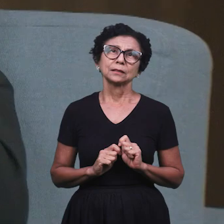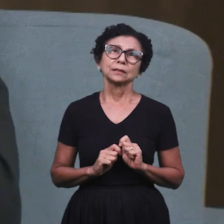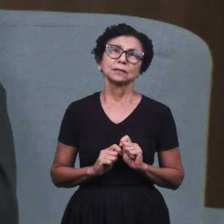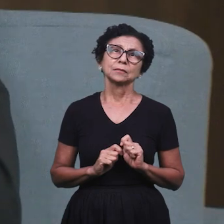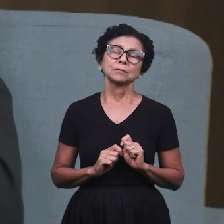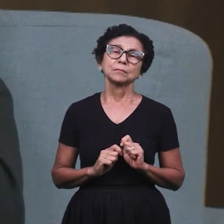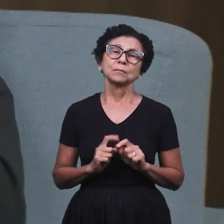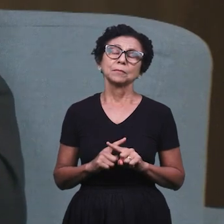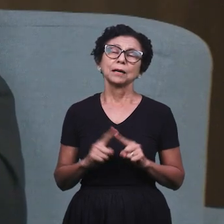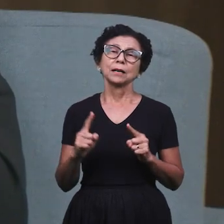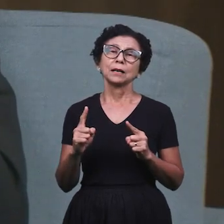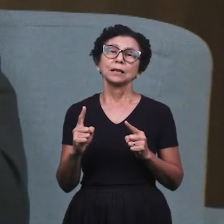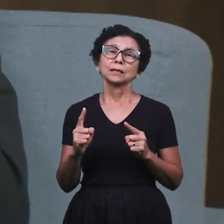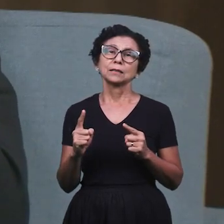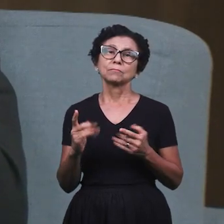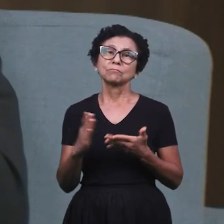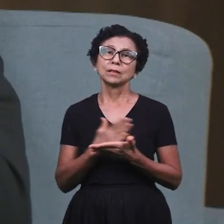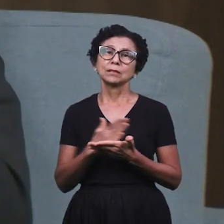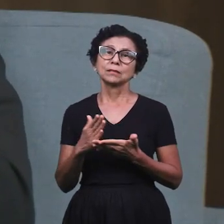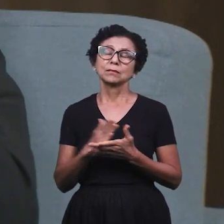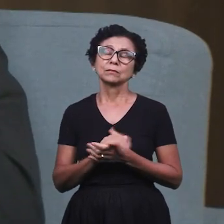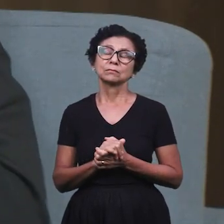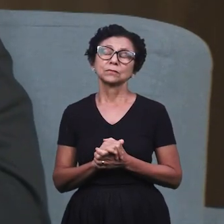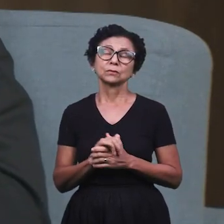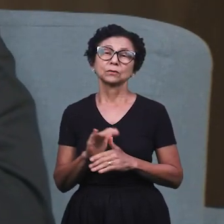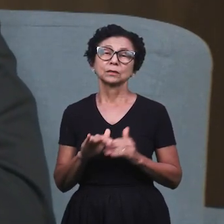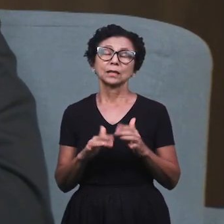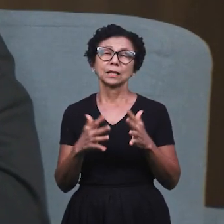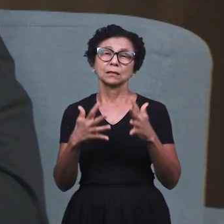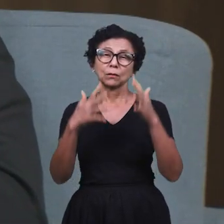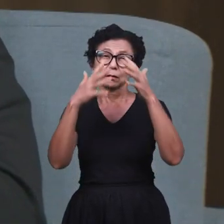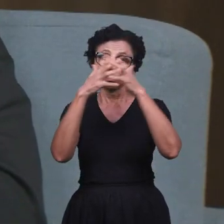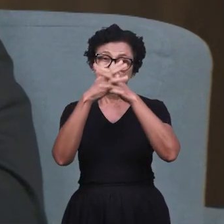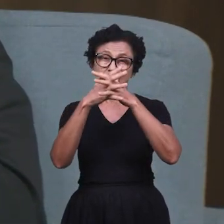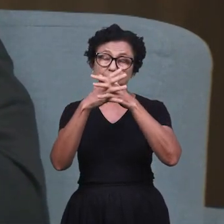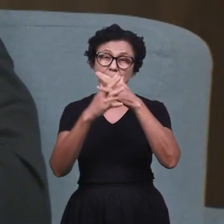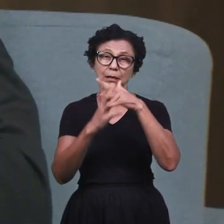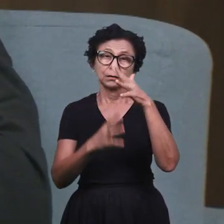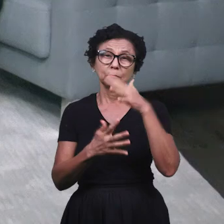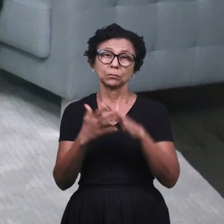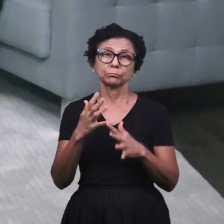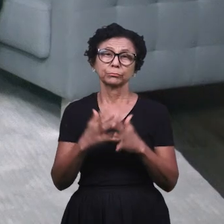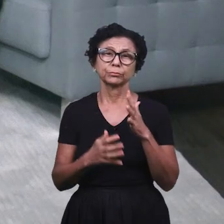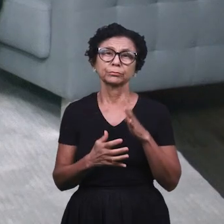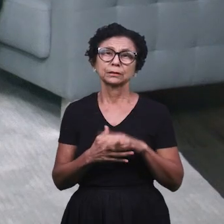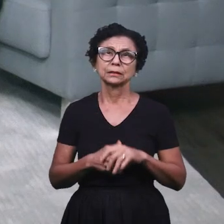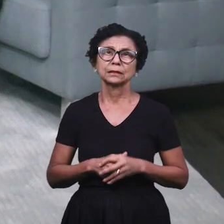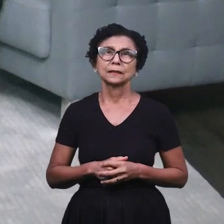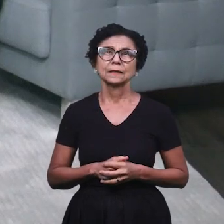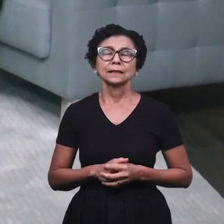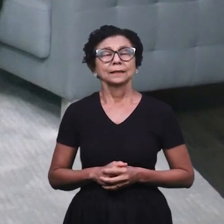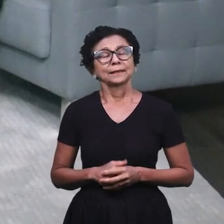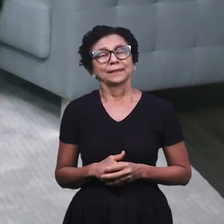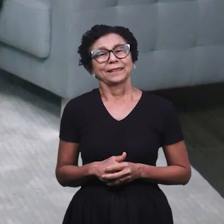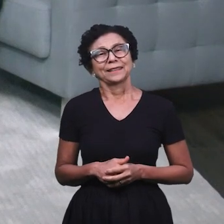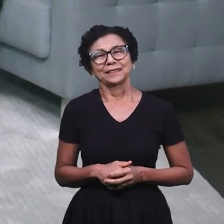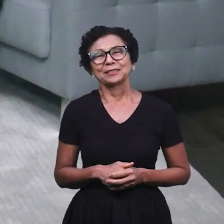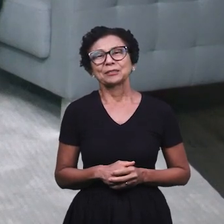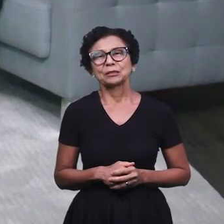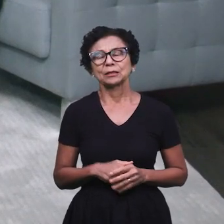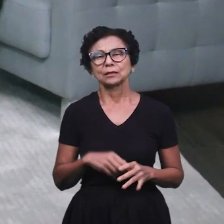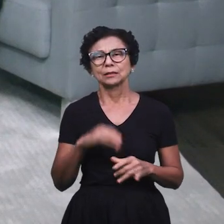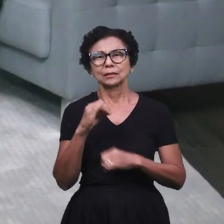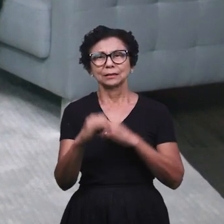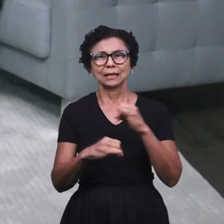às vezes atrapalha isso. E uma coisa que nós vemos, Thalita, é que cresceu muito o uso de eletrônicos, principalmente